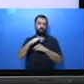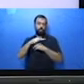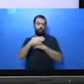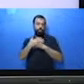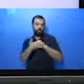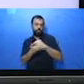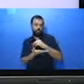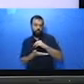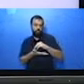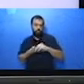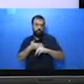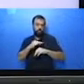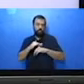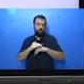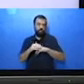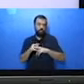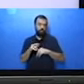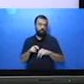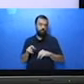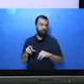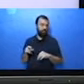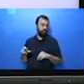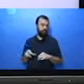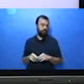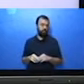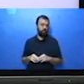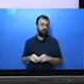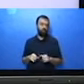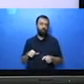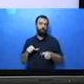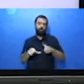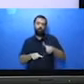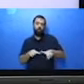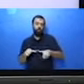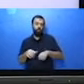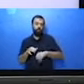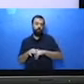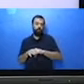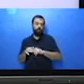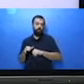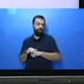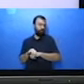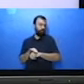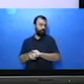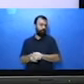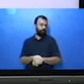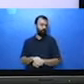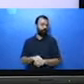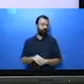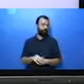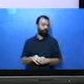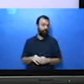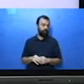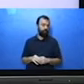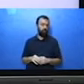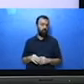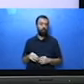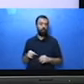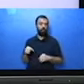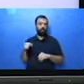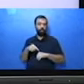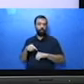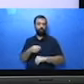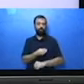onde as transformações geológicas se apresentam de forma mais nítida, servindo como habitação dos